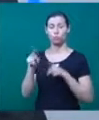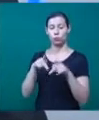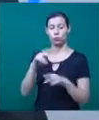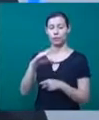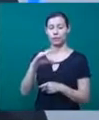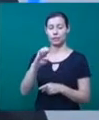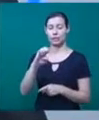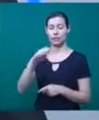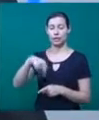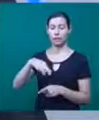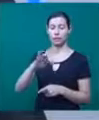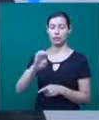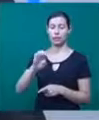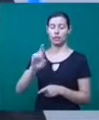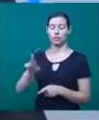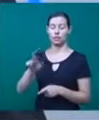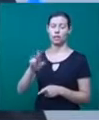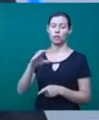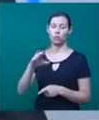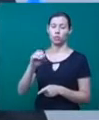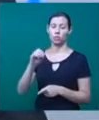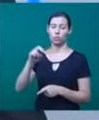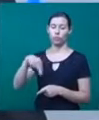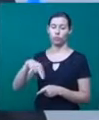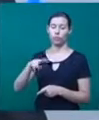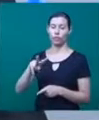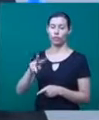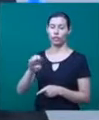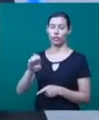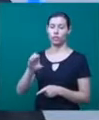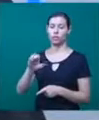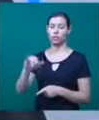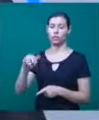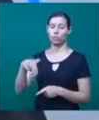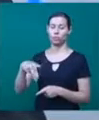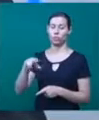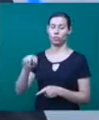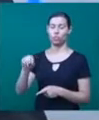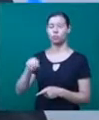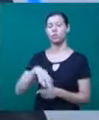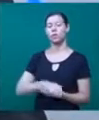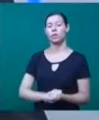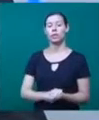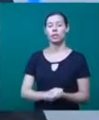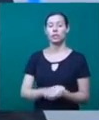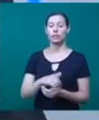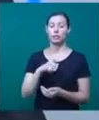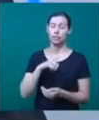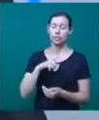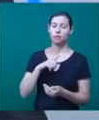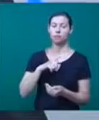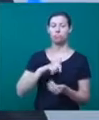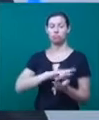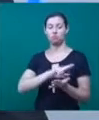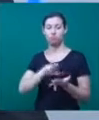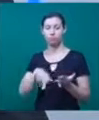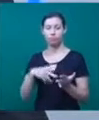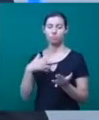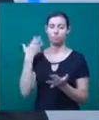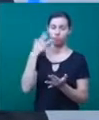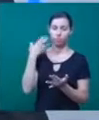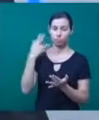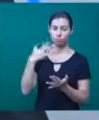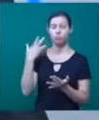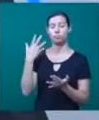segunda-feira, onde teremos uma ampla programação técnico-científica e também a parte cultural, não podemos deixar de ter uma parte cultural no evento.